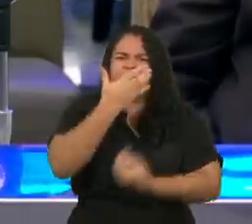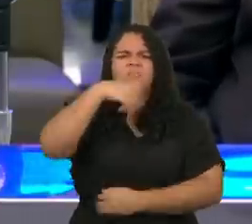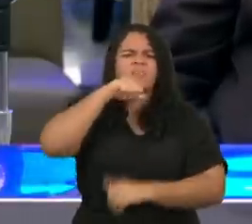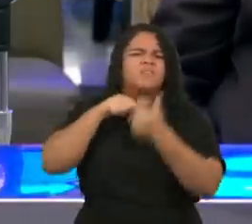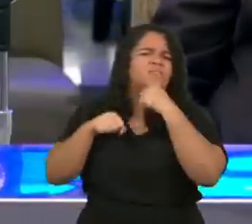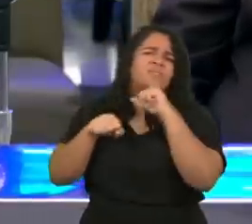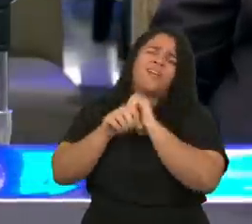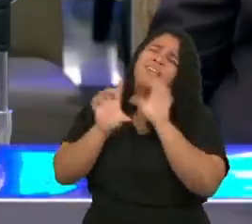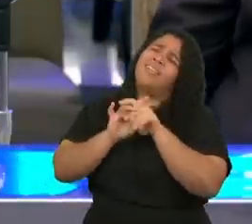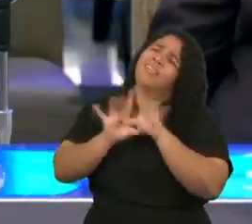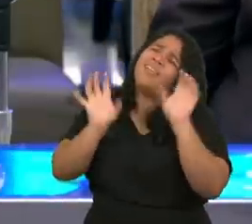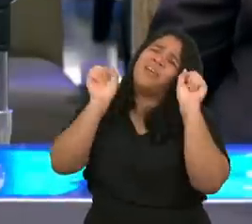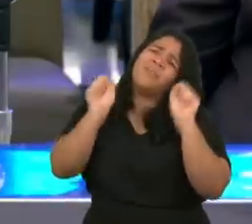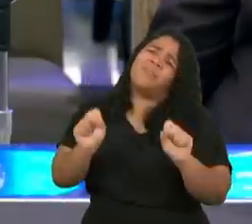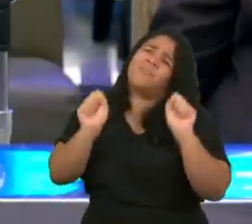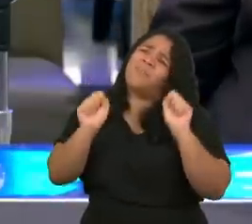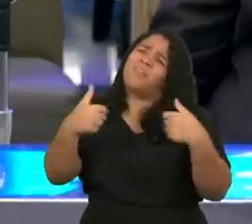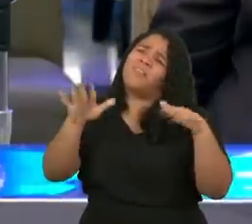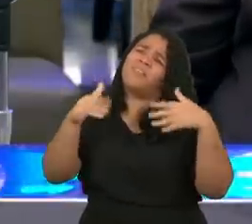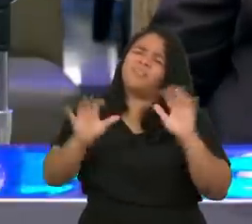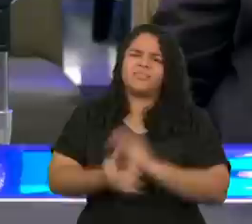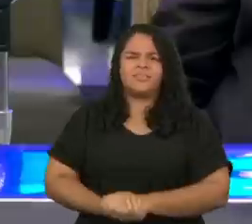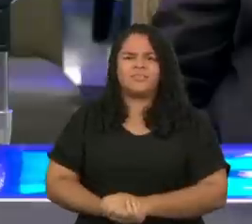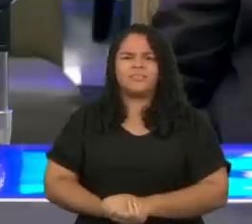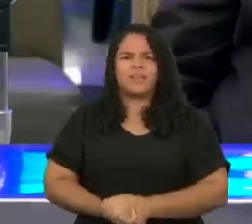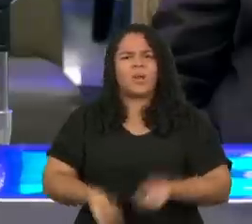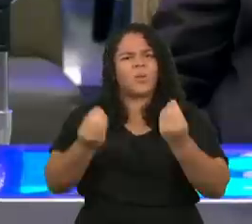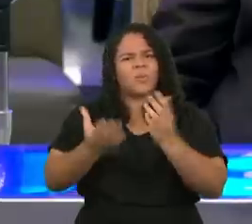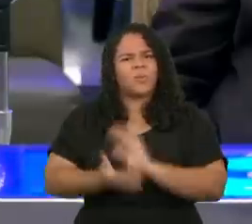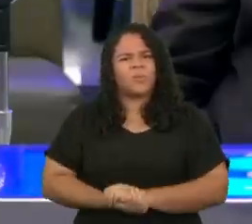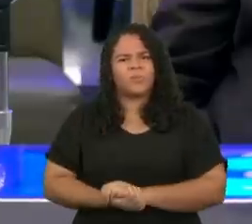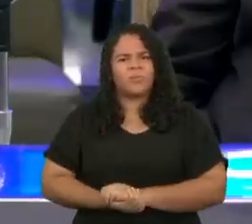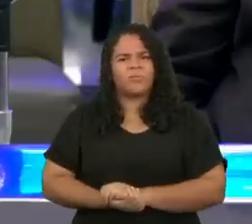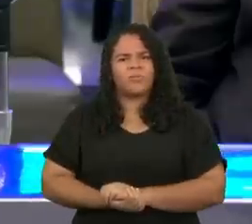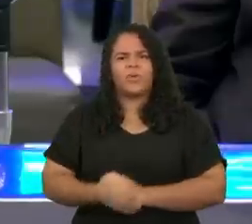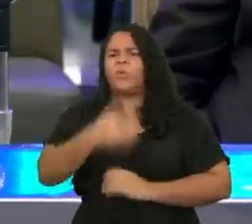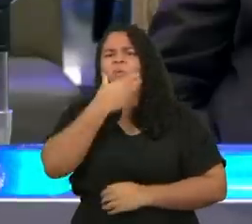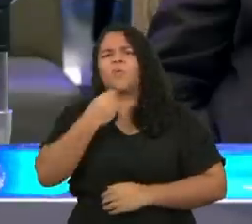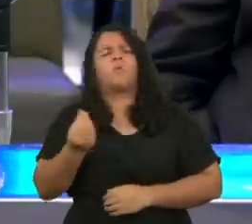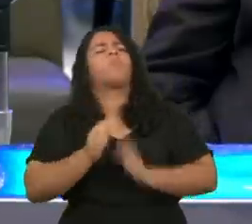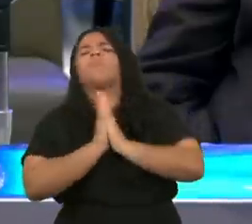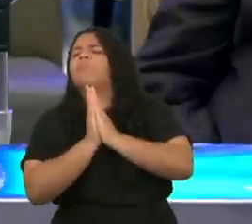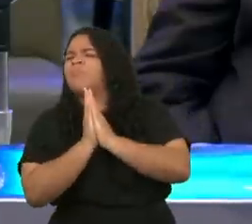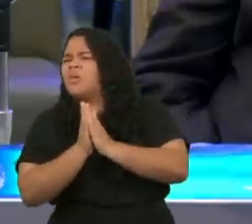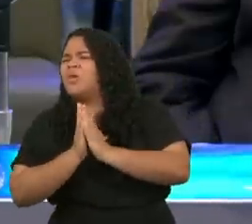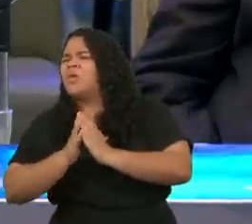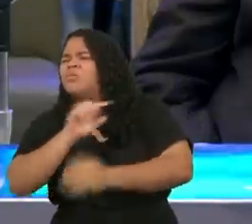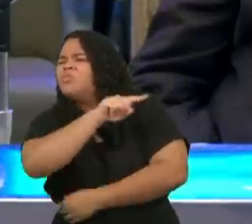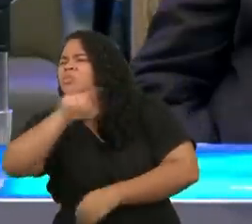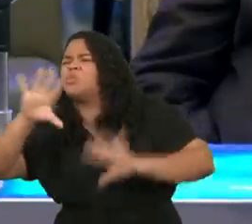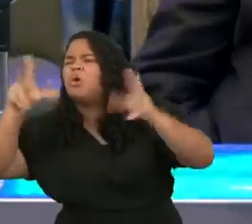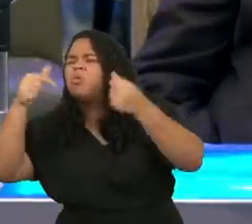né irmão tira todo mundo daqui eu quero ficar só com minha irmã que não era nem irmã dele era meia irmã